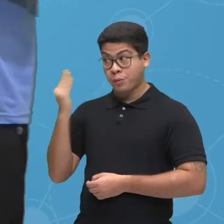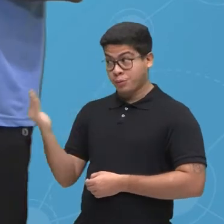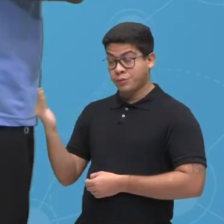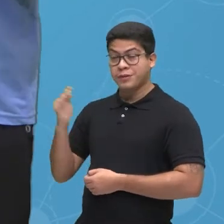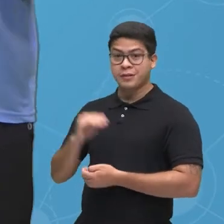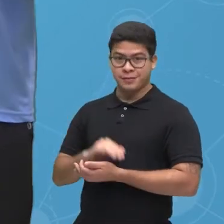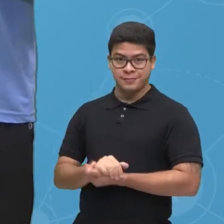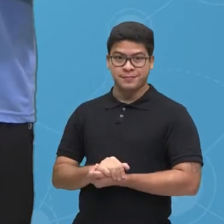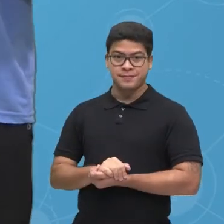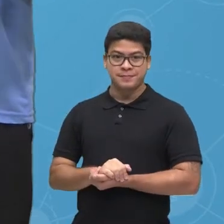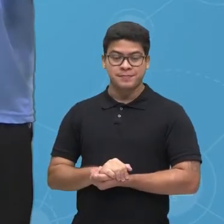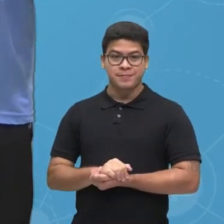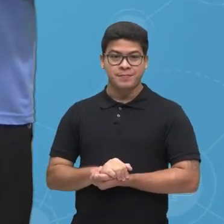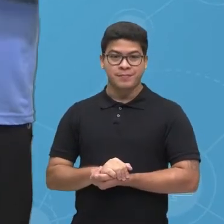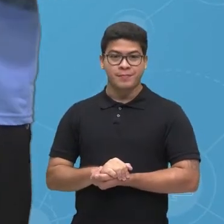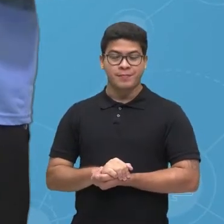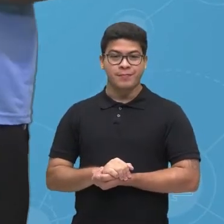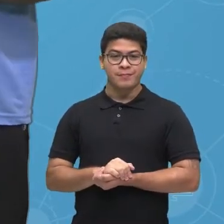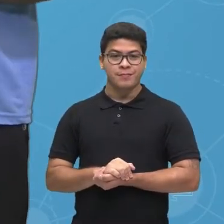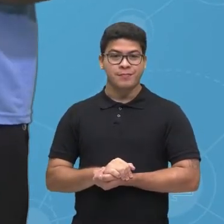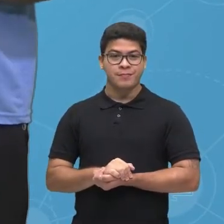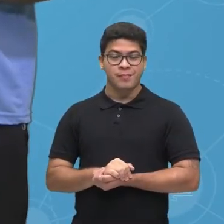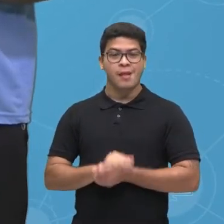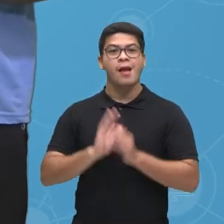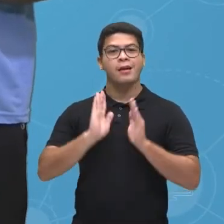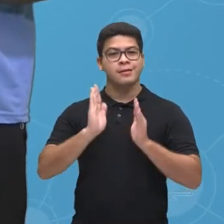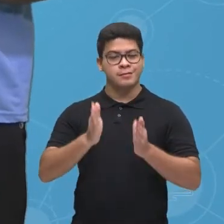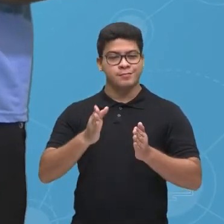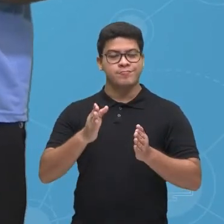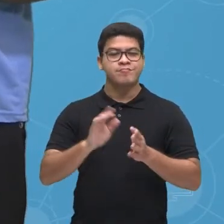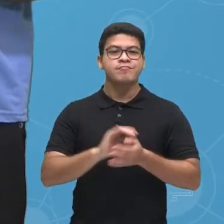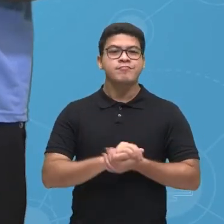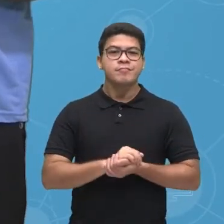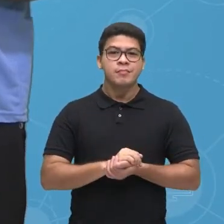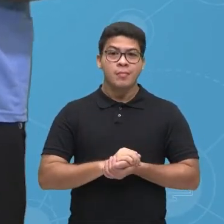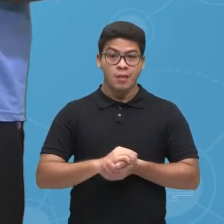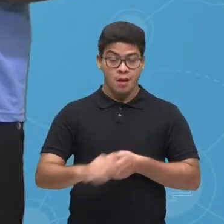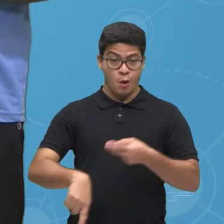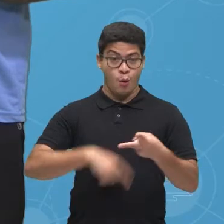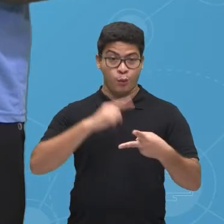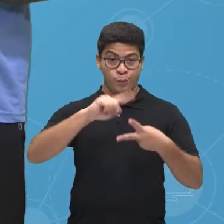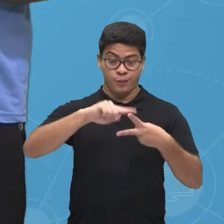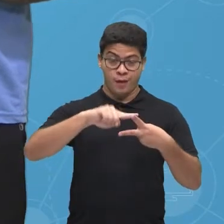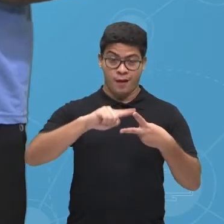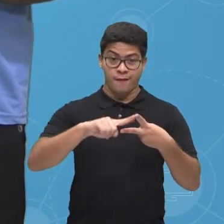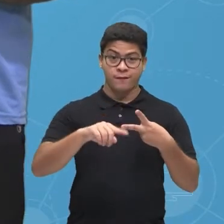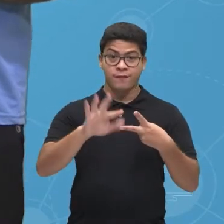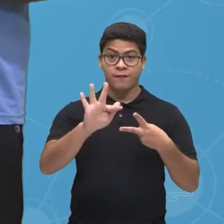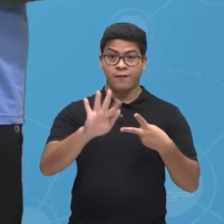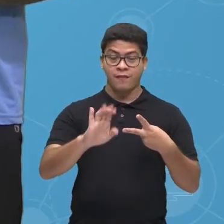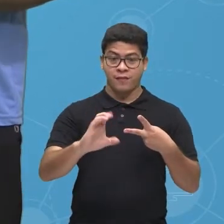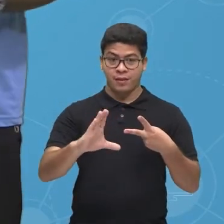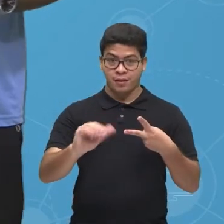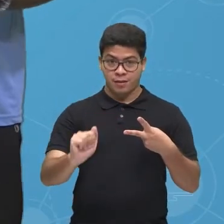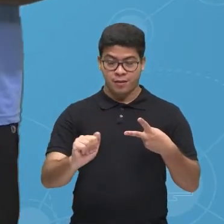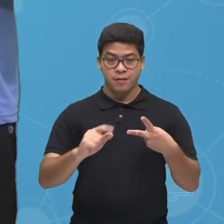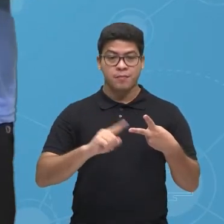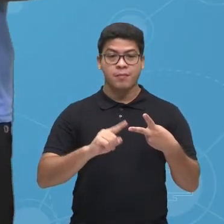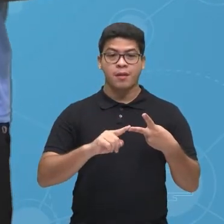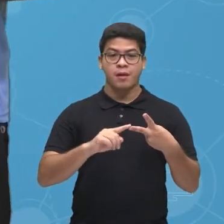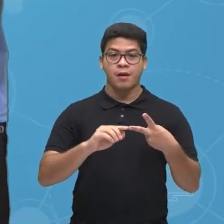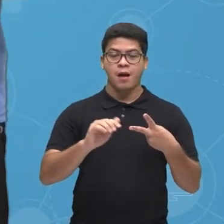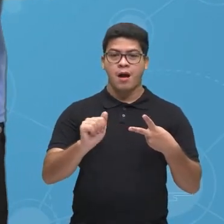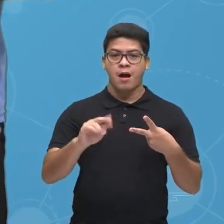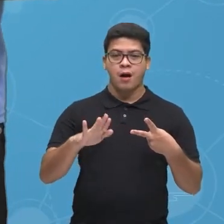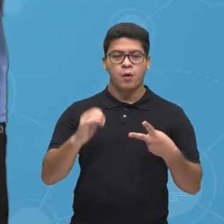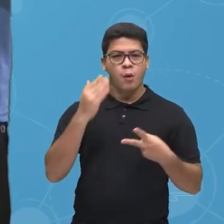de arco, não é bambolê. É o segundo aparelho, então. Tem a fita, o arco, vamos ver o próximo. Tá